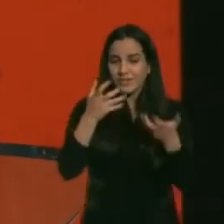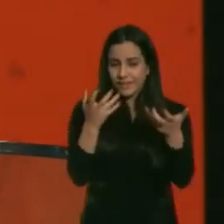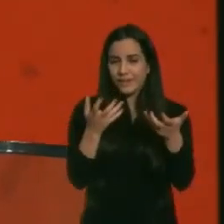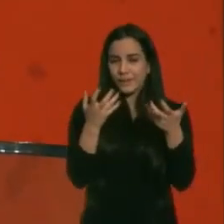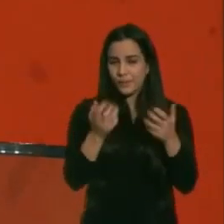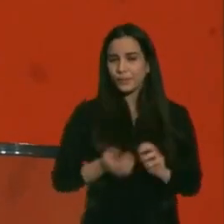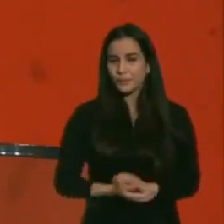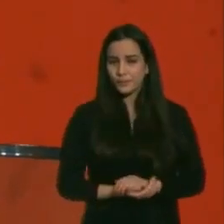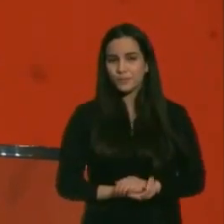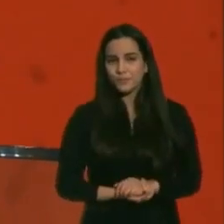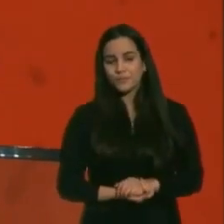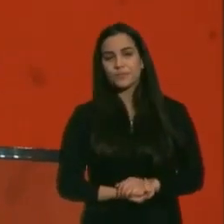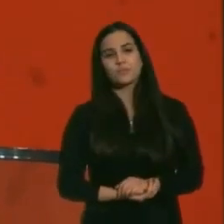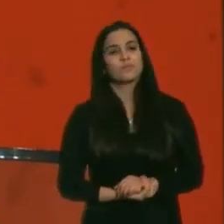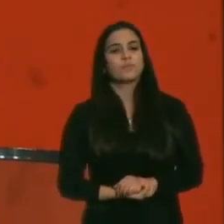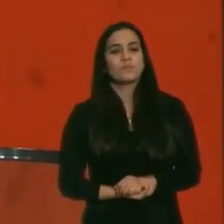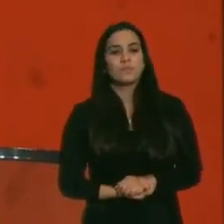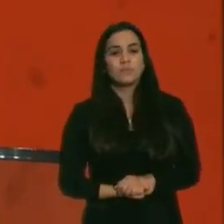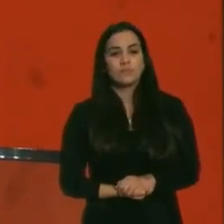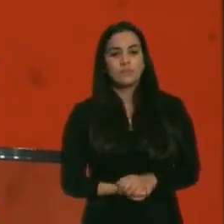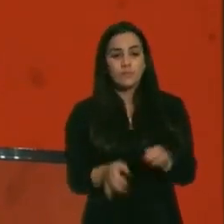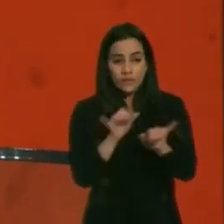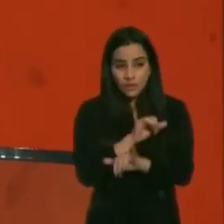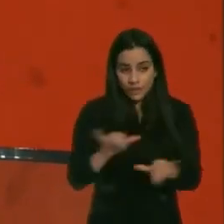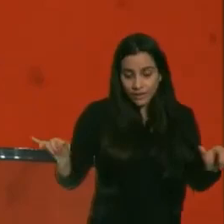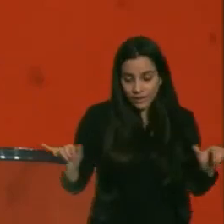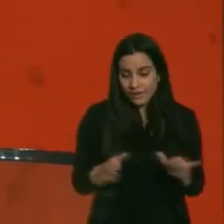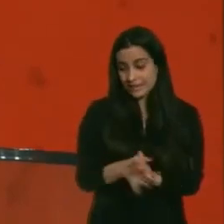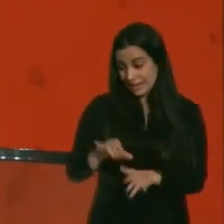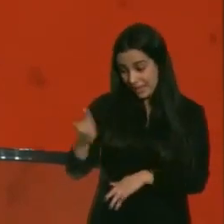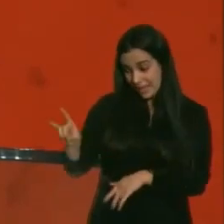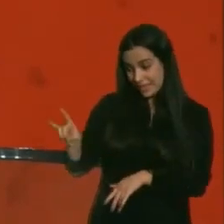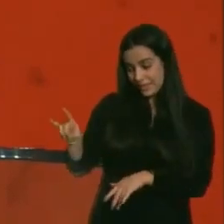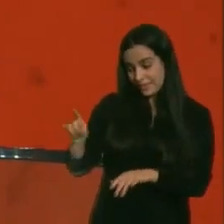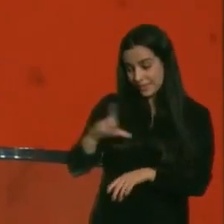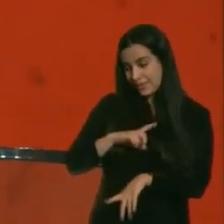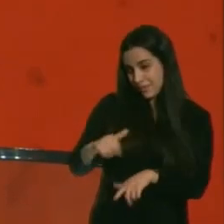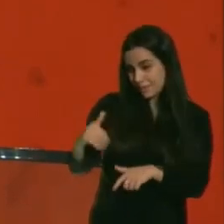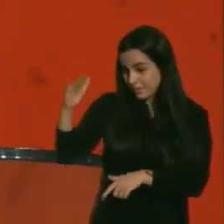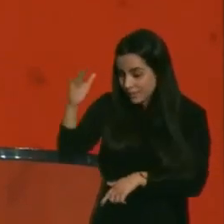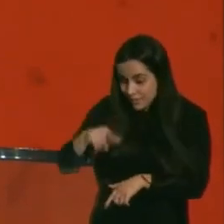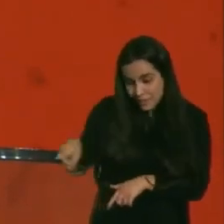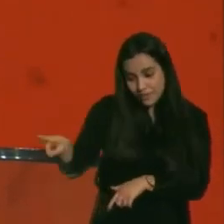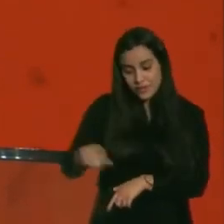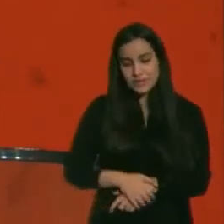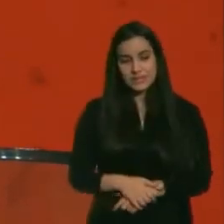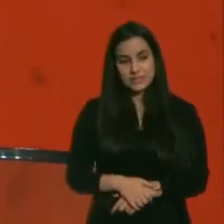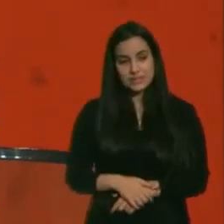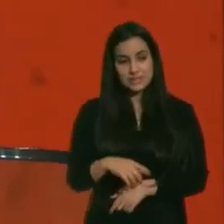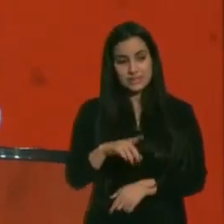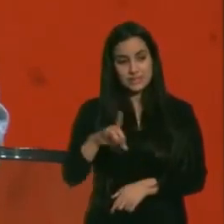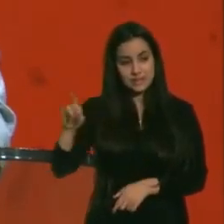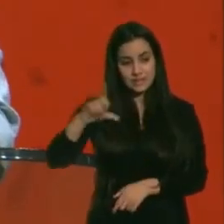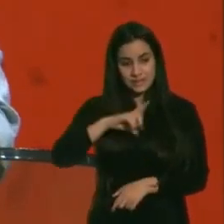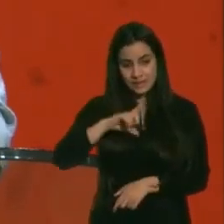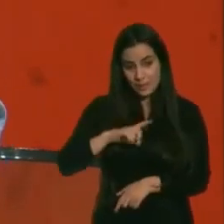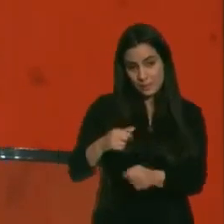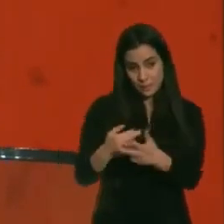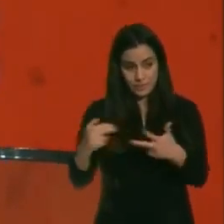provar? Diga para o irmão que está do seu lado: Deus tem mais para você. Deus tem coisas novas para a sua